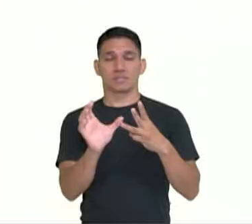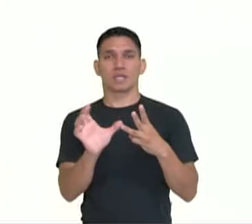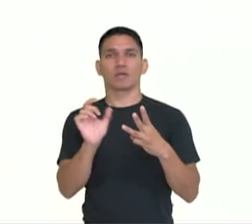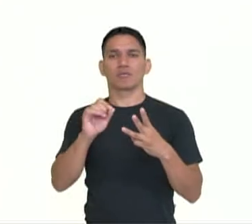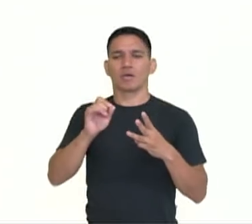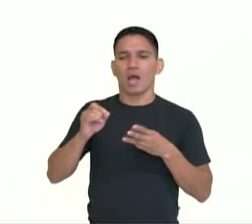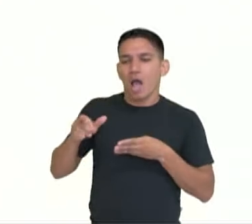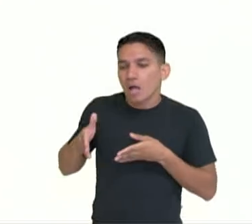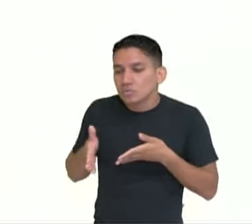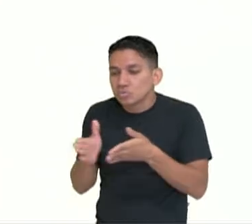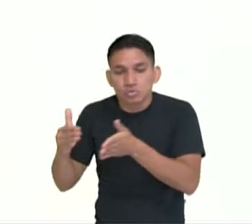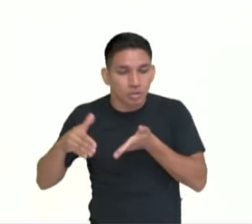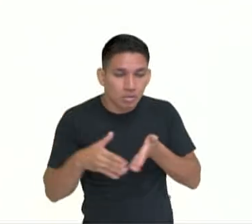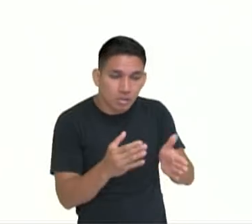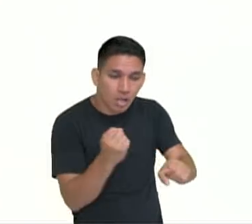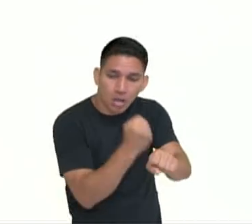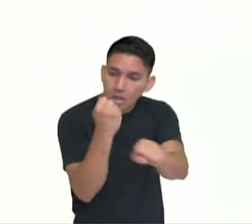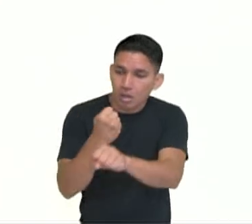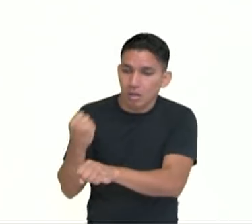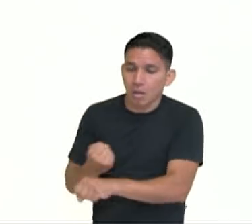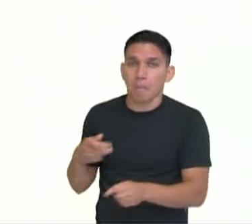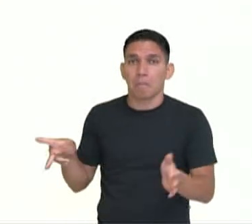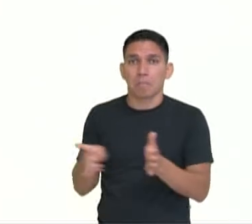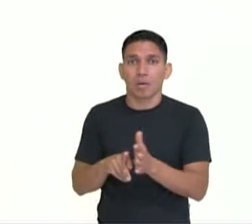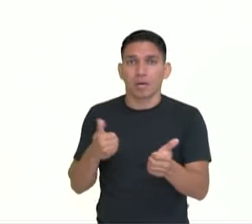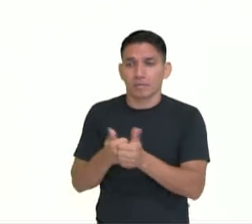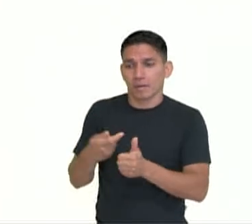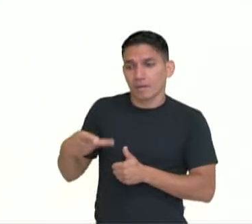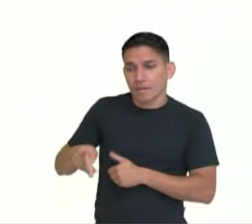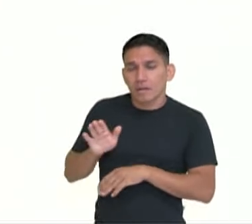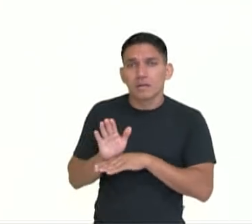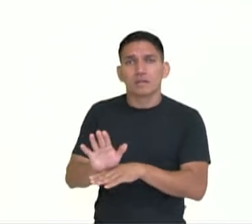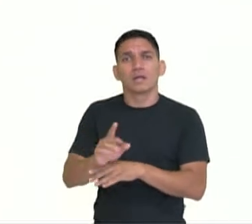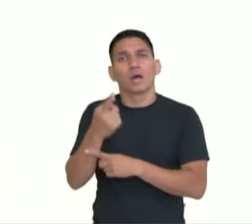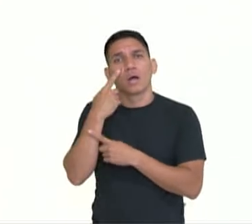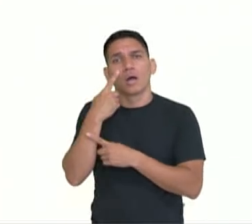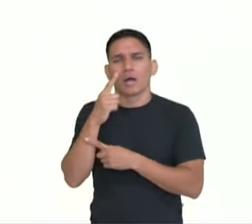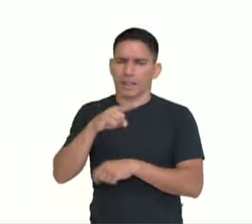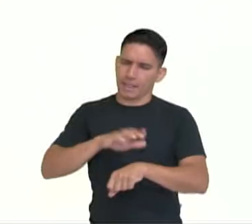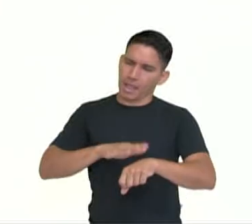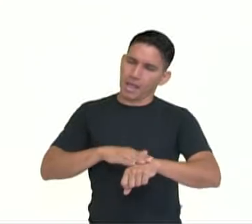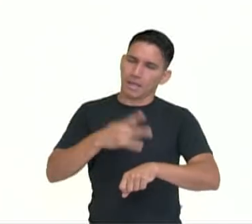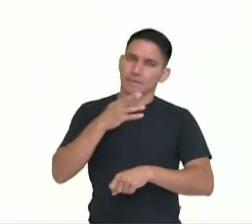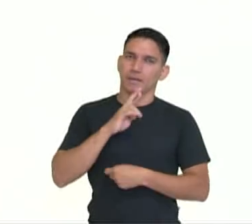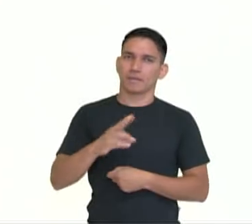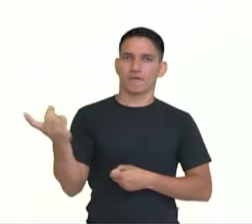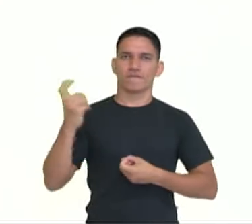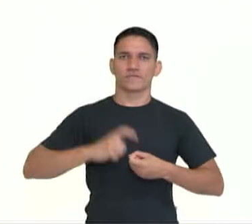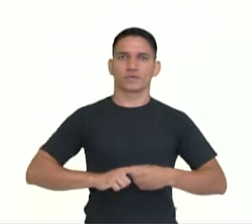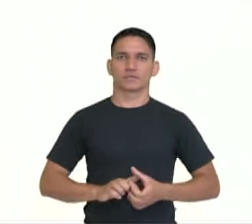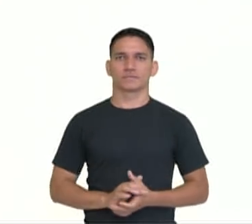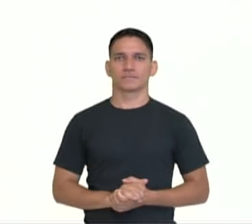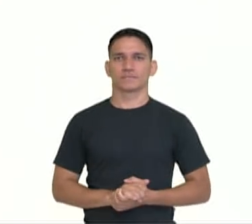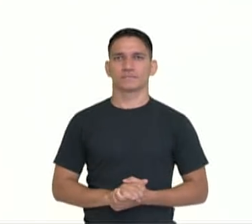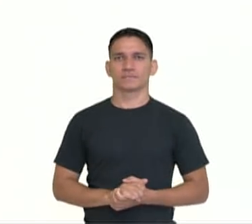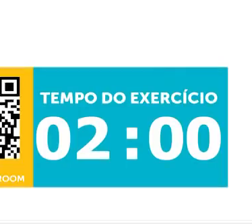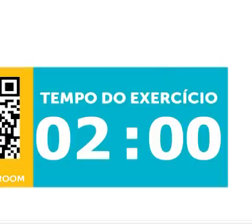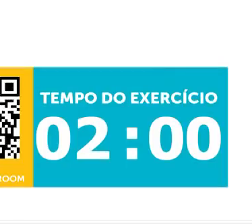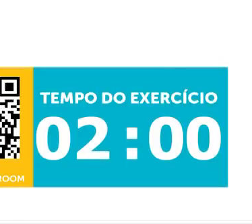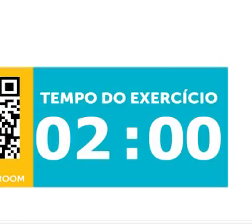canais de irrigação construídos nas margens do rio Tigre e do rio Eufrates. Vocês têm um tempinho aí para responder e a gente já volta.